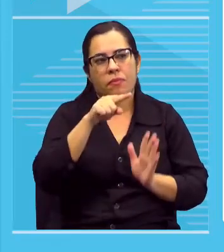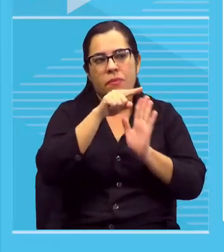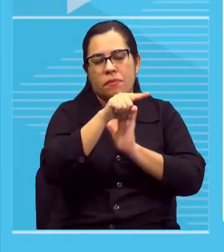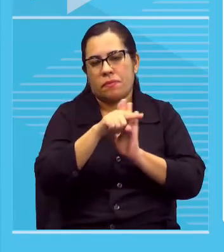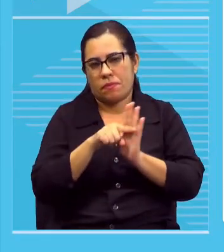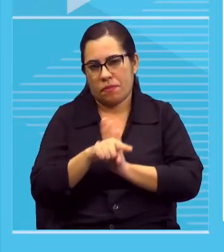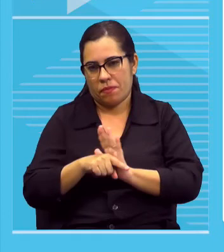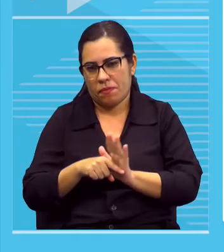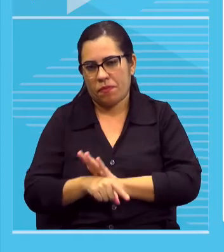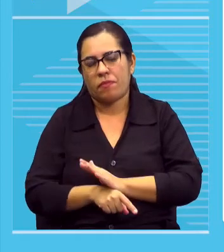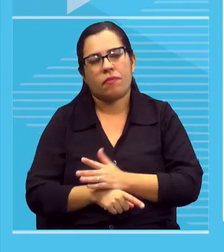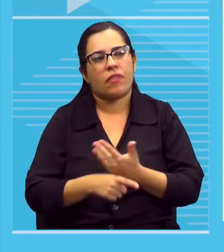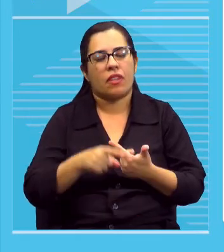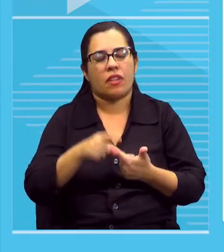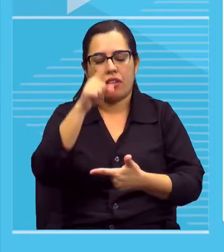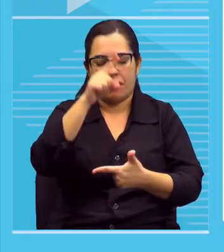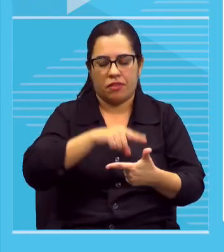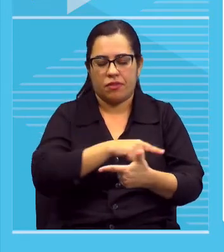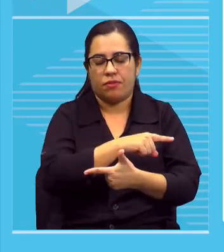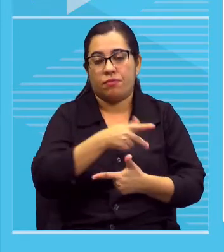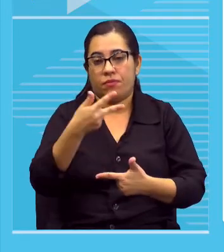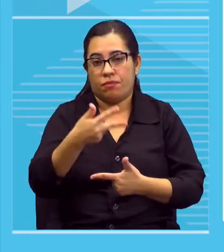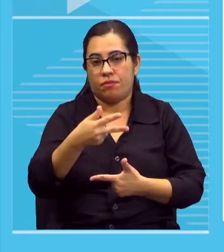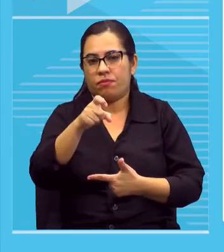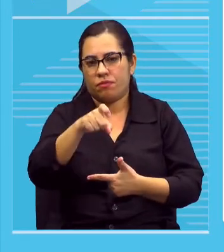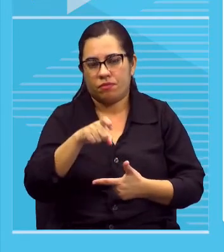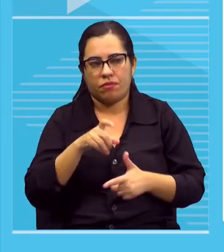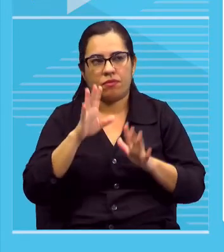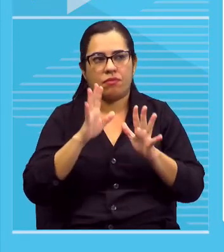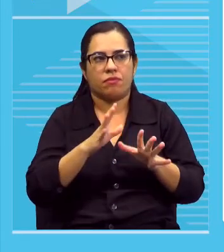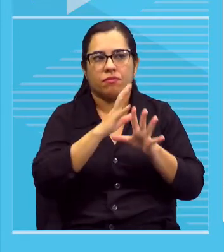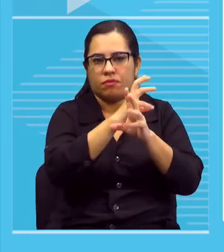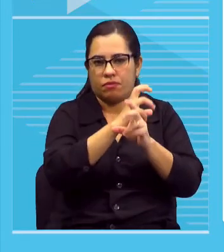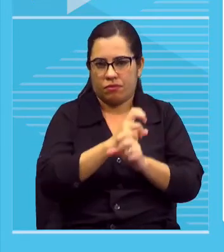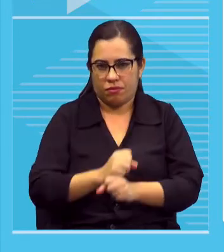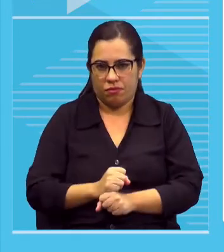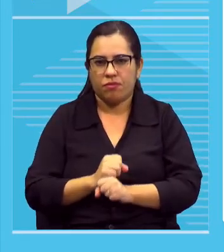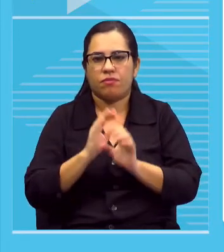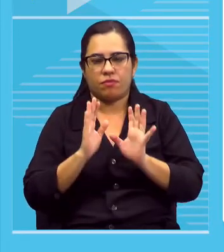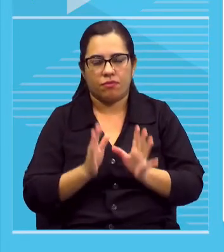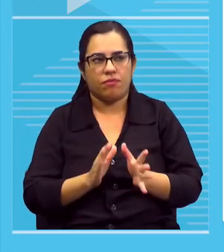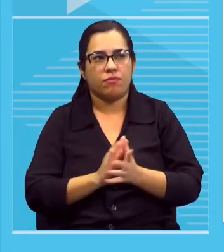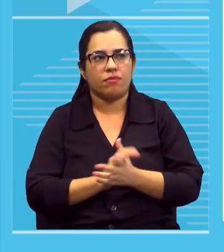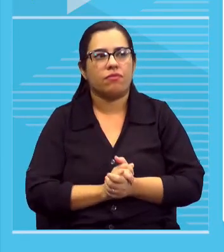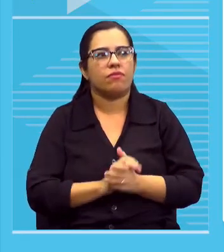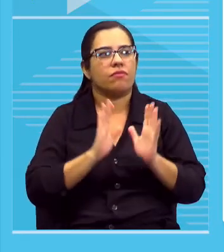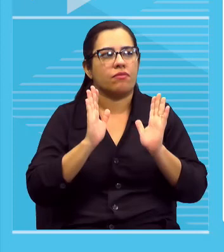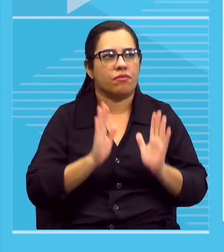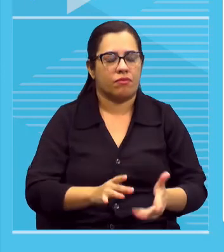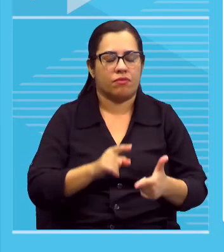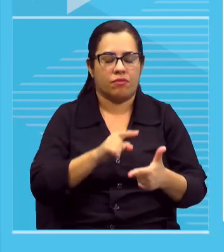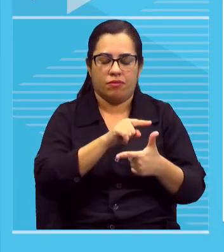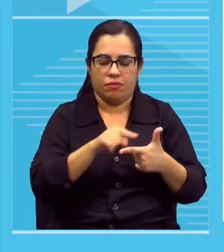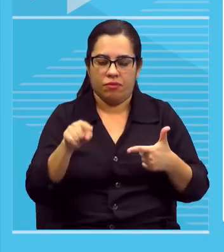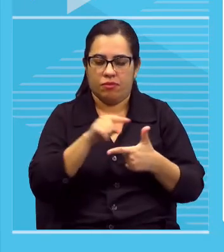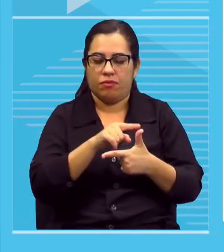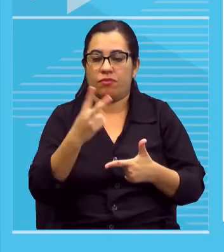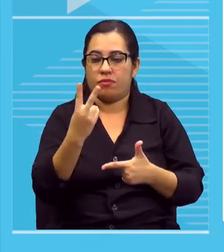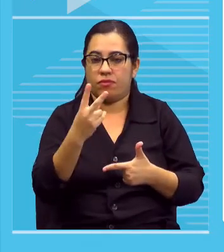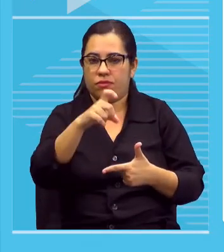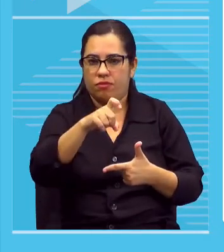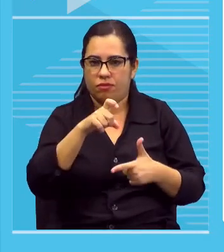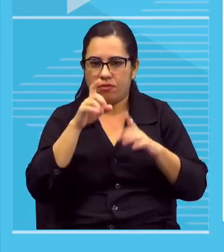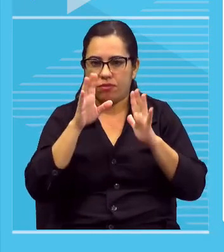a gente fez o seno de 2x daqui a conta aparecendo na sua tela agora fizemos o cosseno de